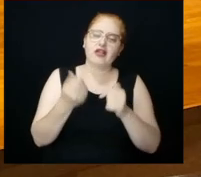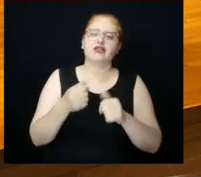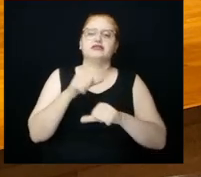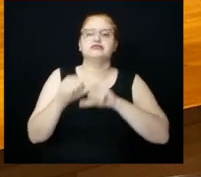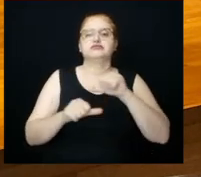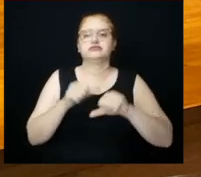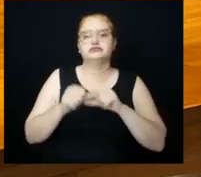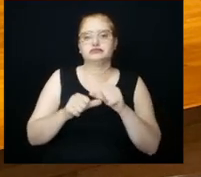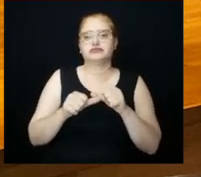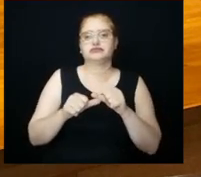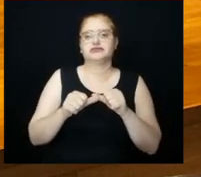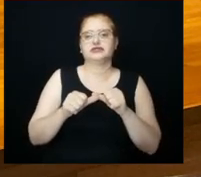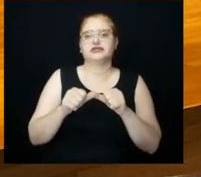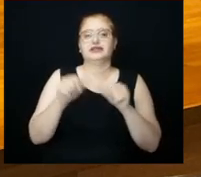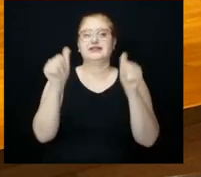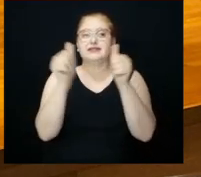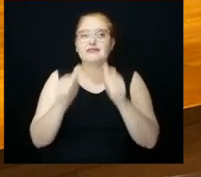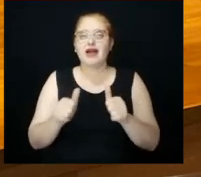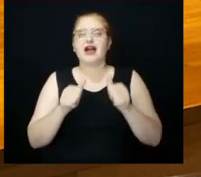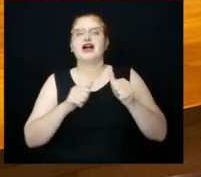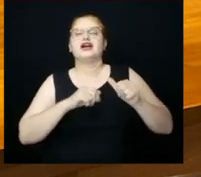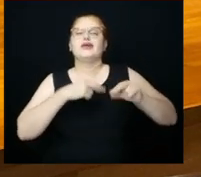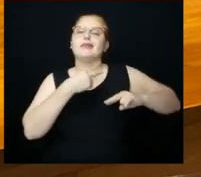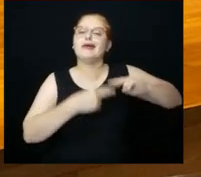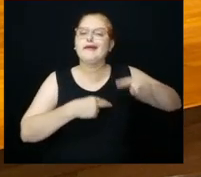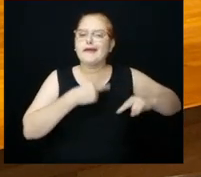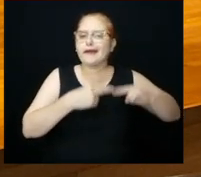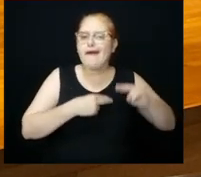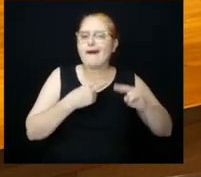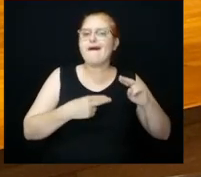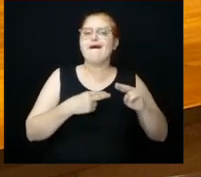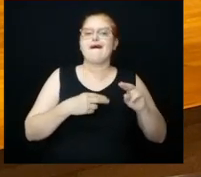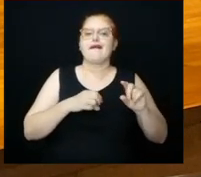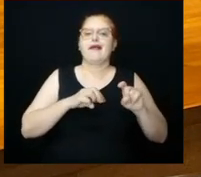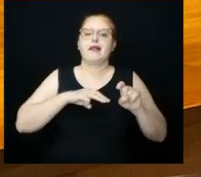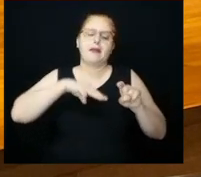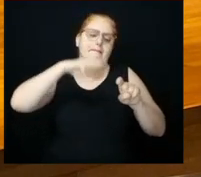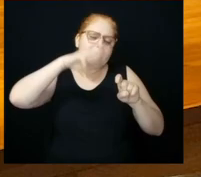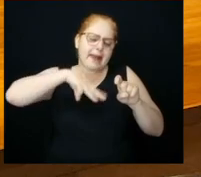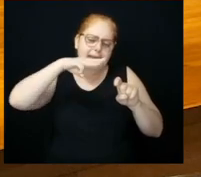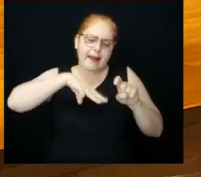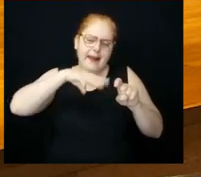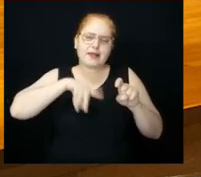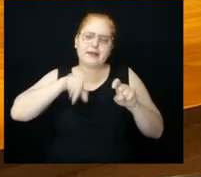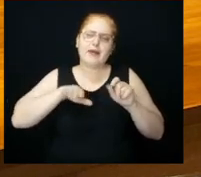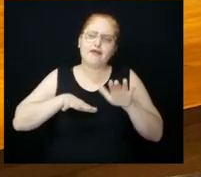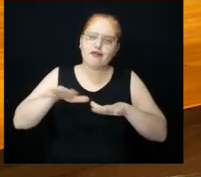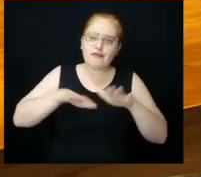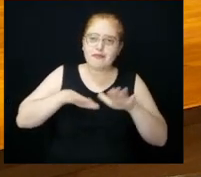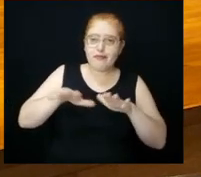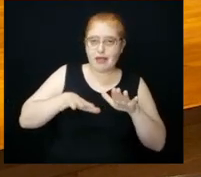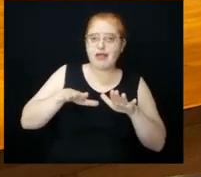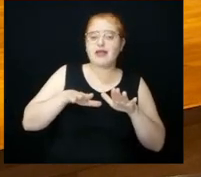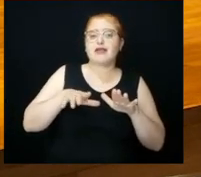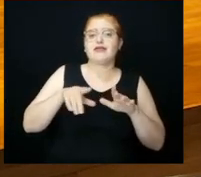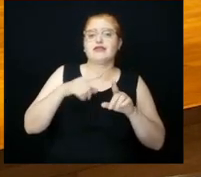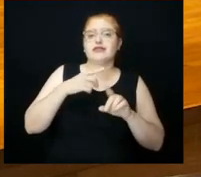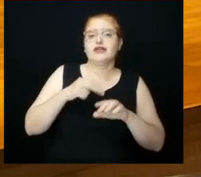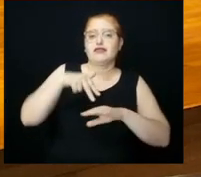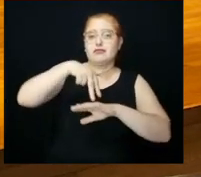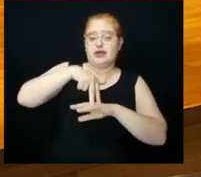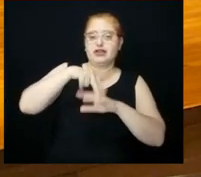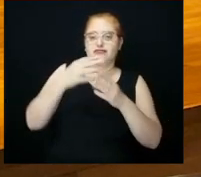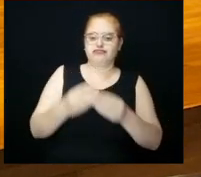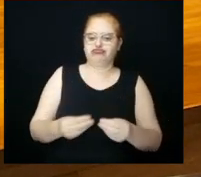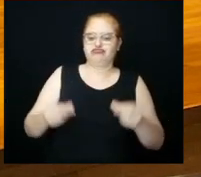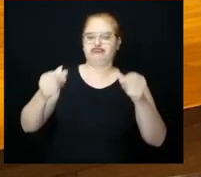transformação dessa imagem romantizada, dessa imagem mítica, né, que foi esse movimento de afirmação, que